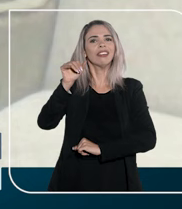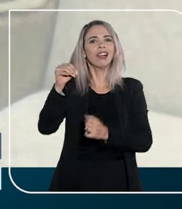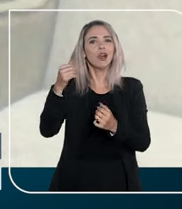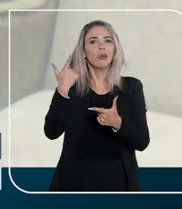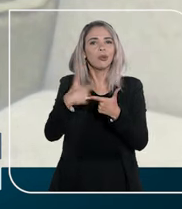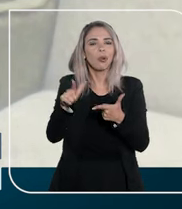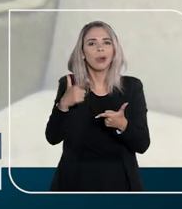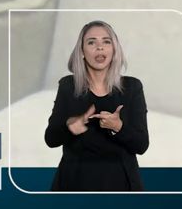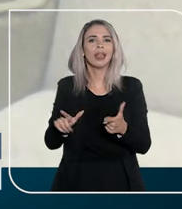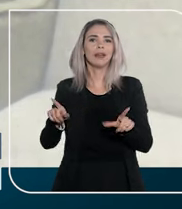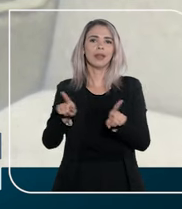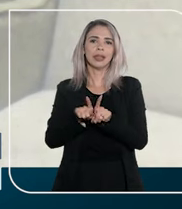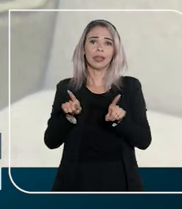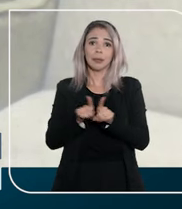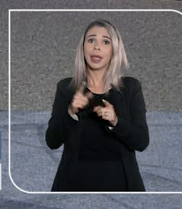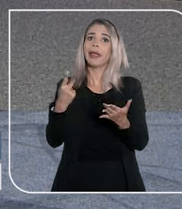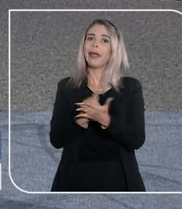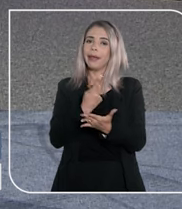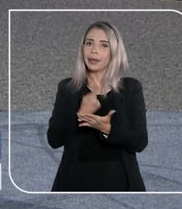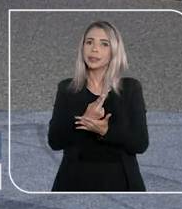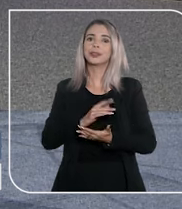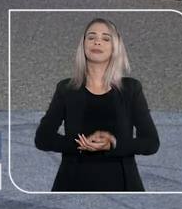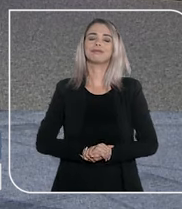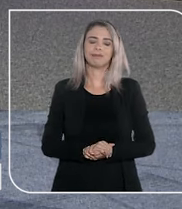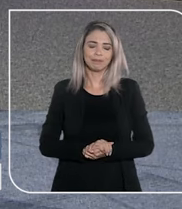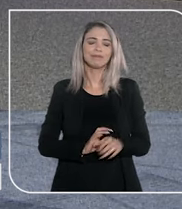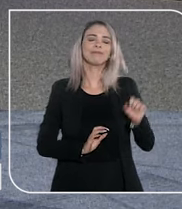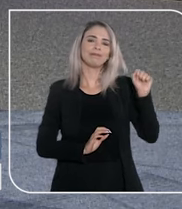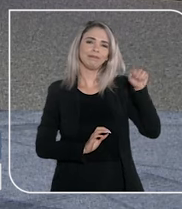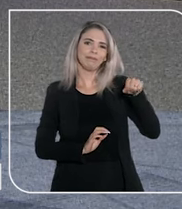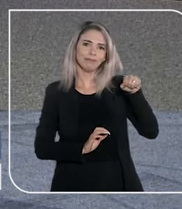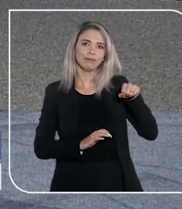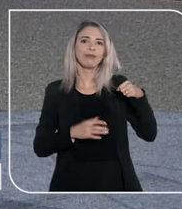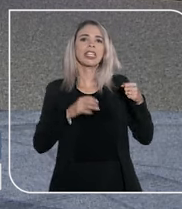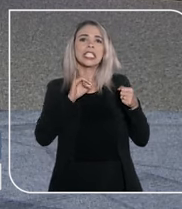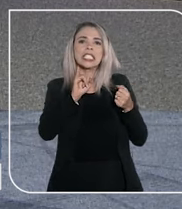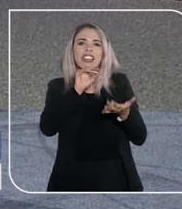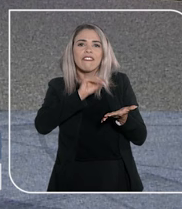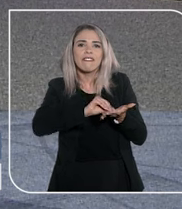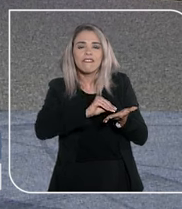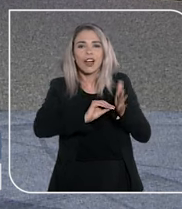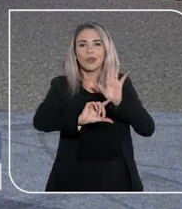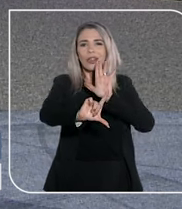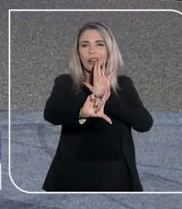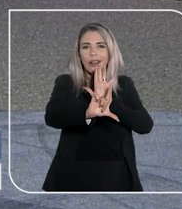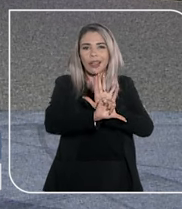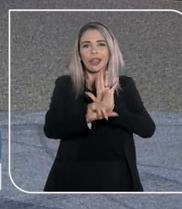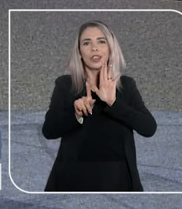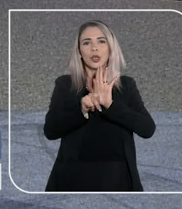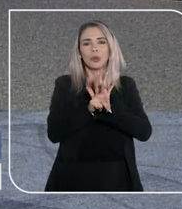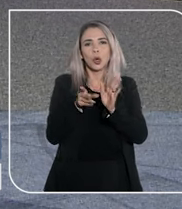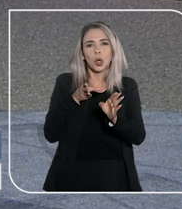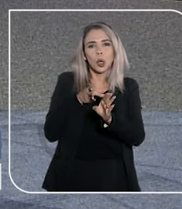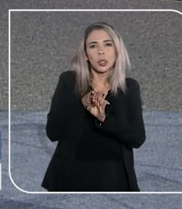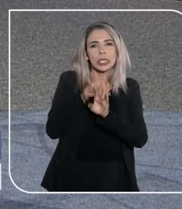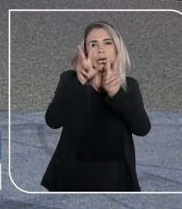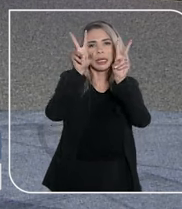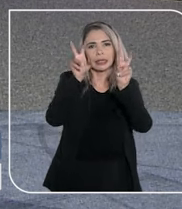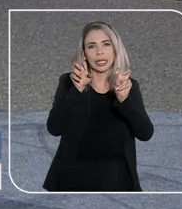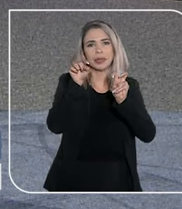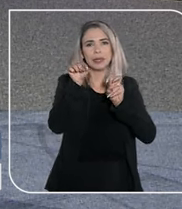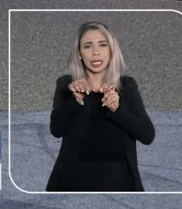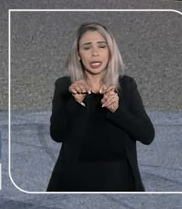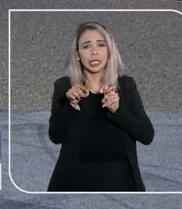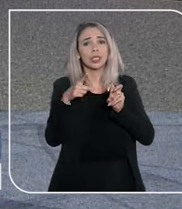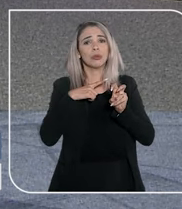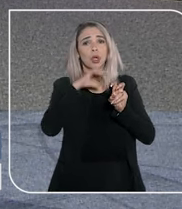e evitar também fraudes. Na ausência de um amparo legislativo para direcionar melhor essa questão aí